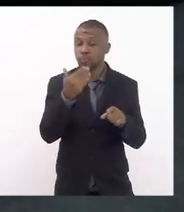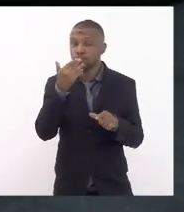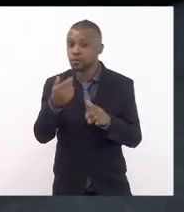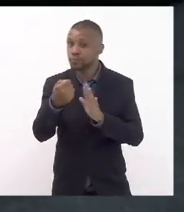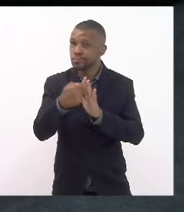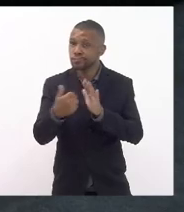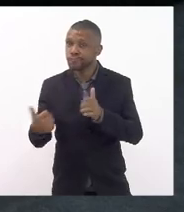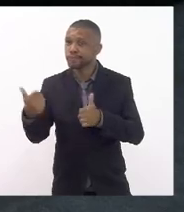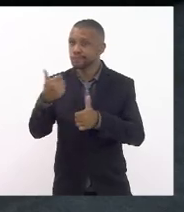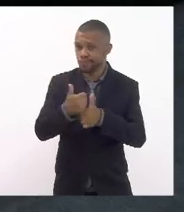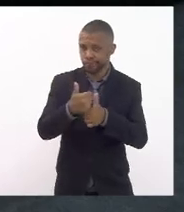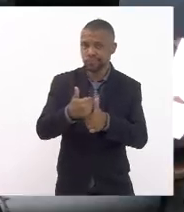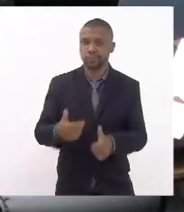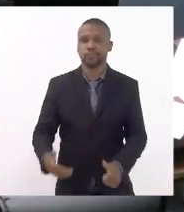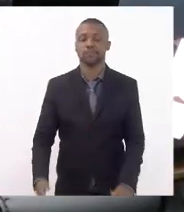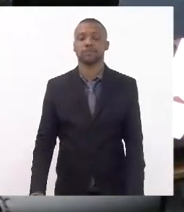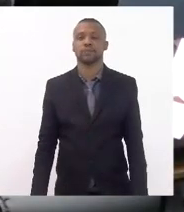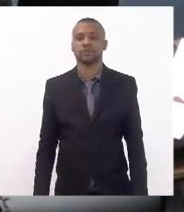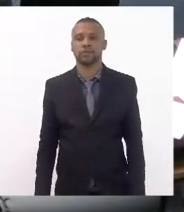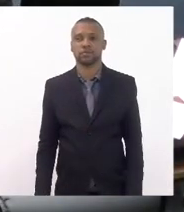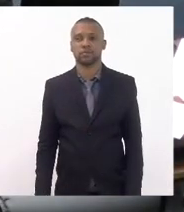pedindo forma final de redação.